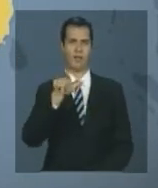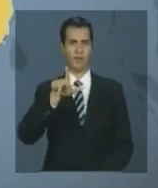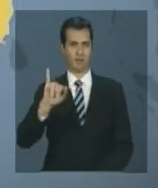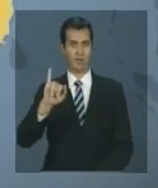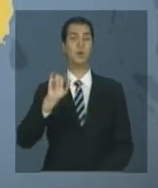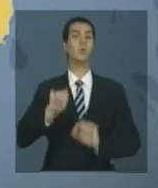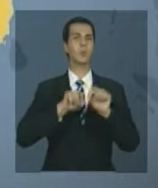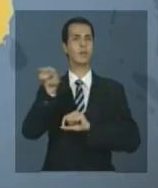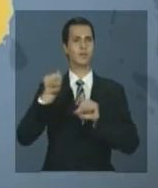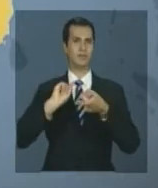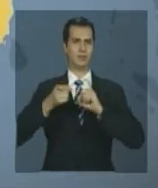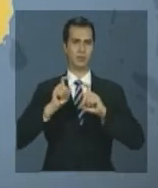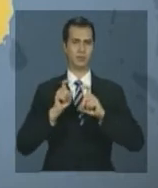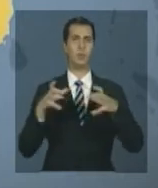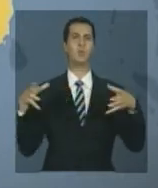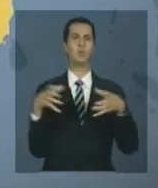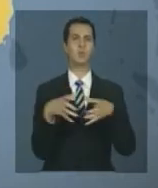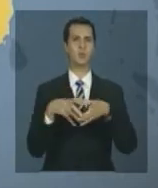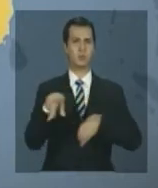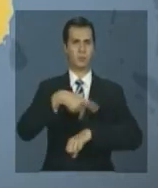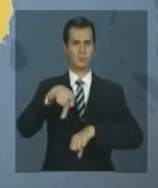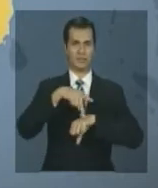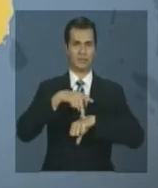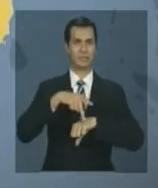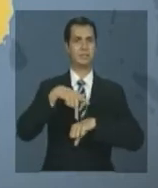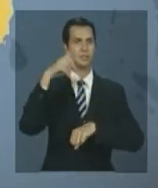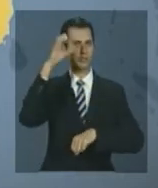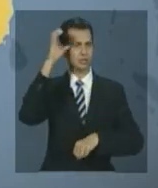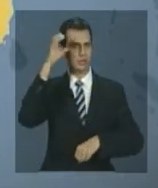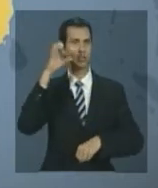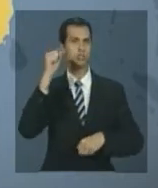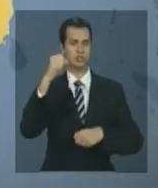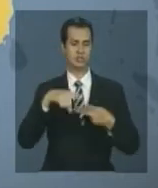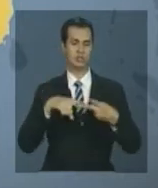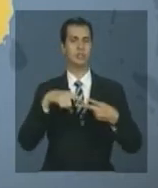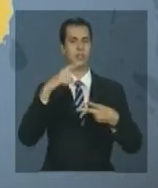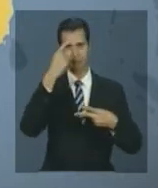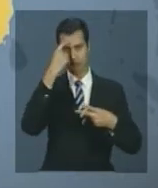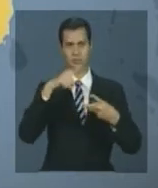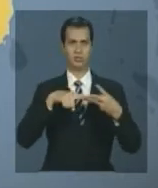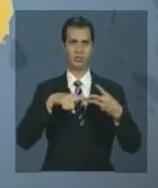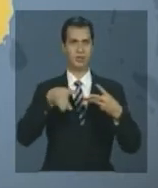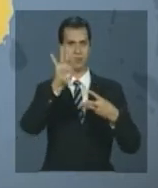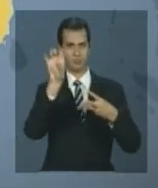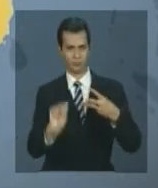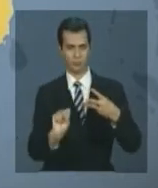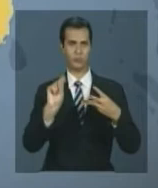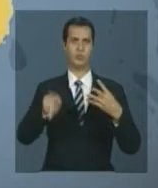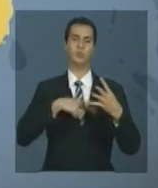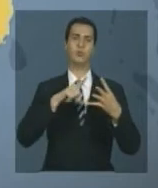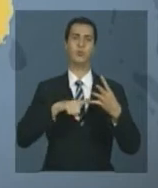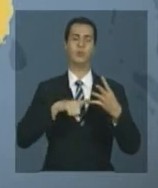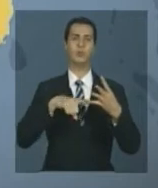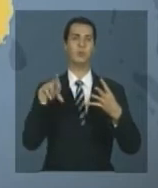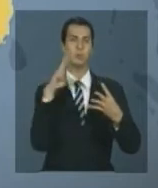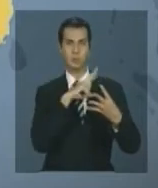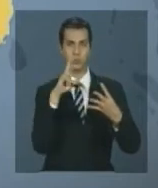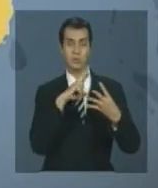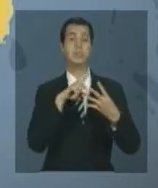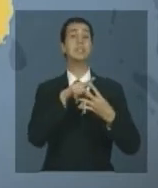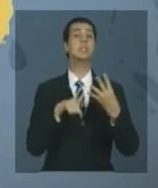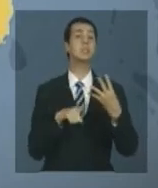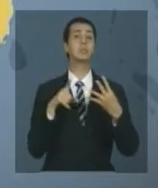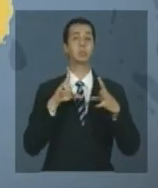os líderes do Brasil, Rússia, Índia, China e África do Sul. Este ano, o encontro terá como principal pauta a análise da crise